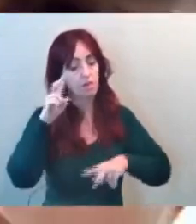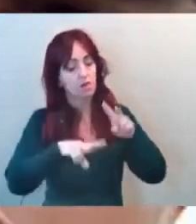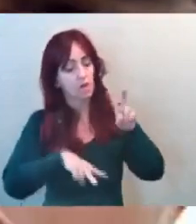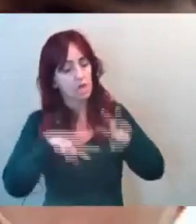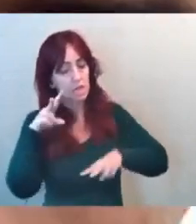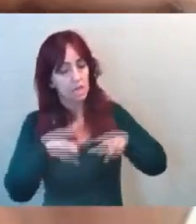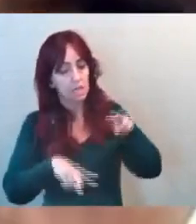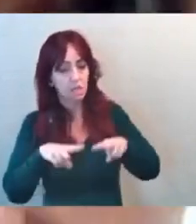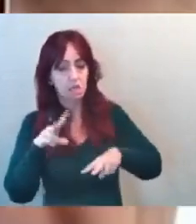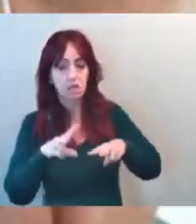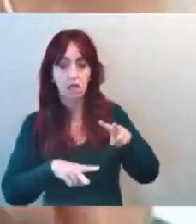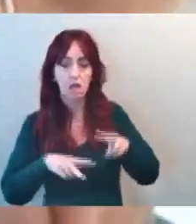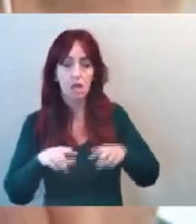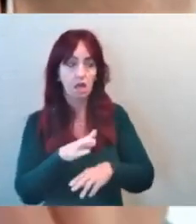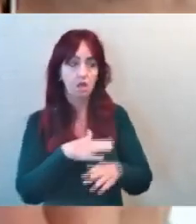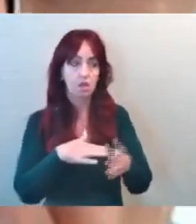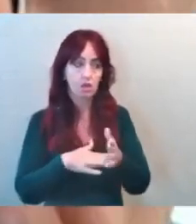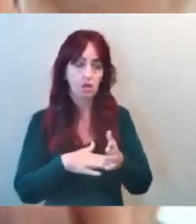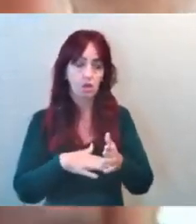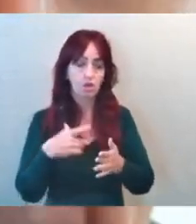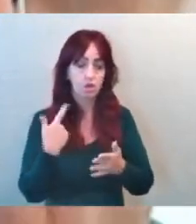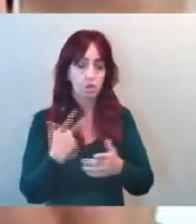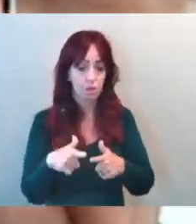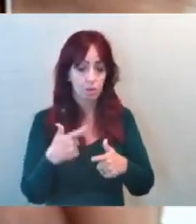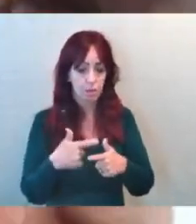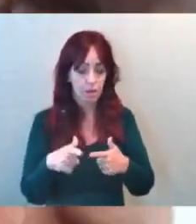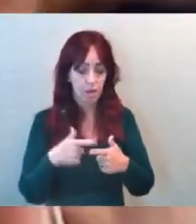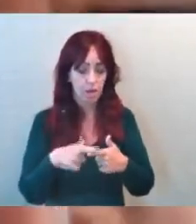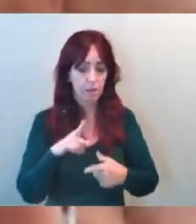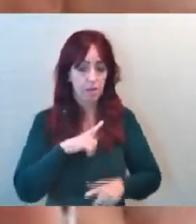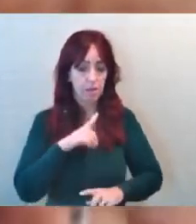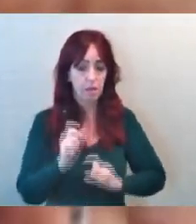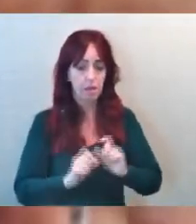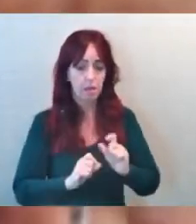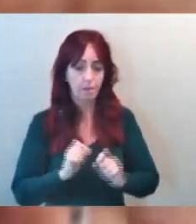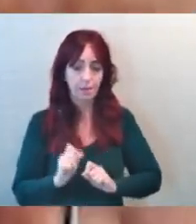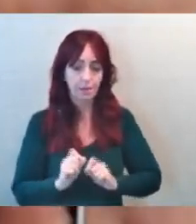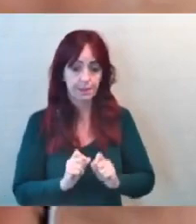analisando todos os problemas, temos uma